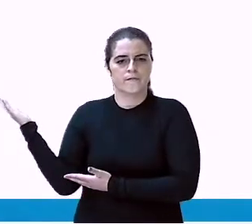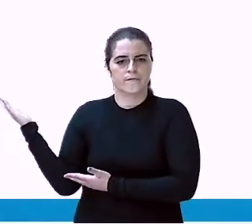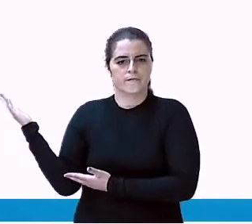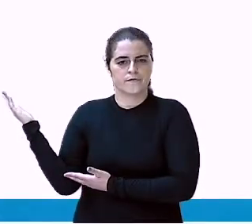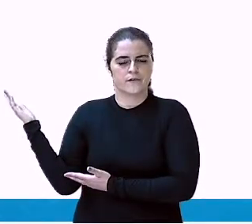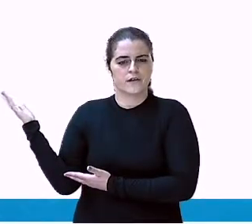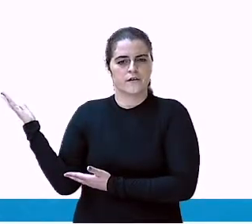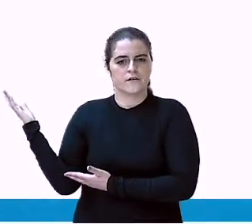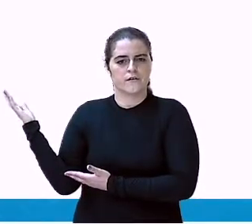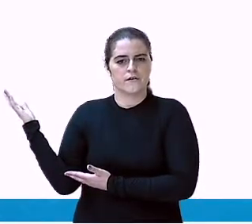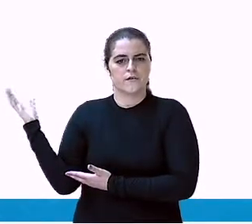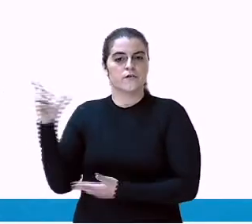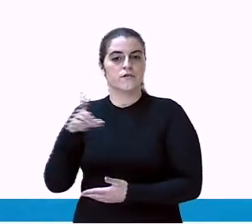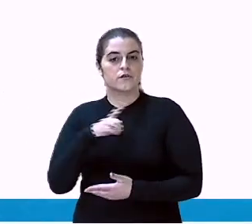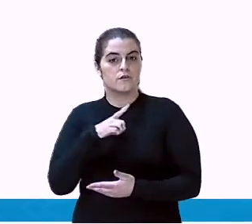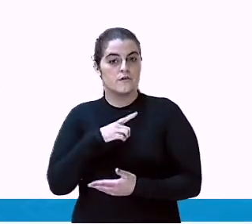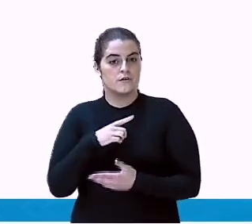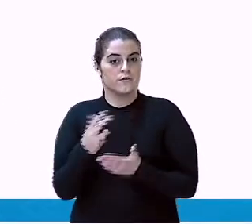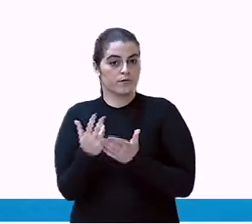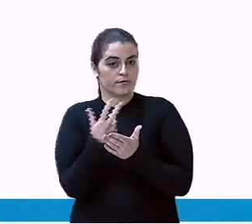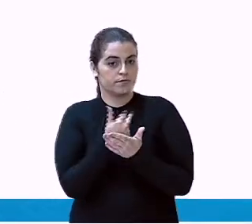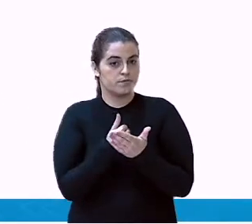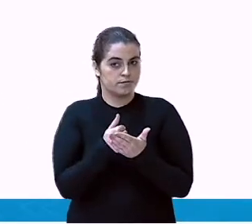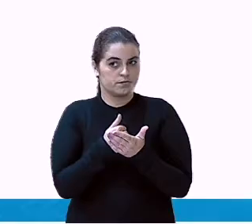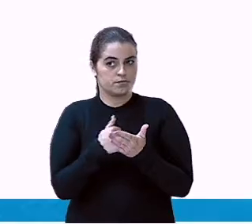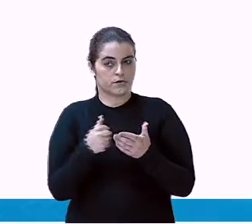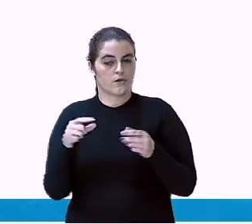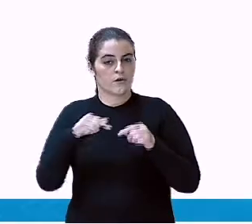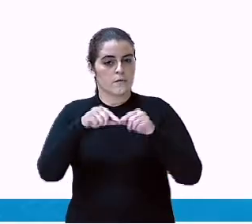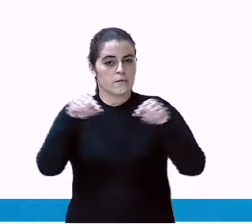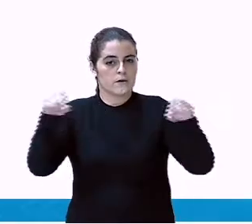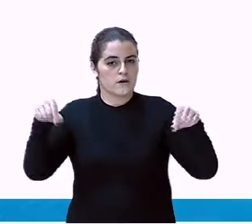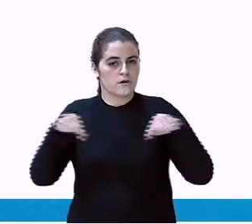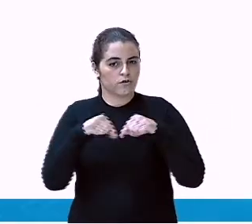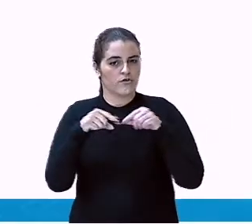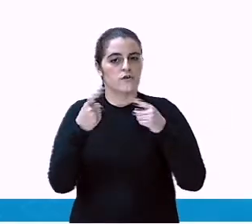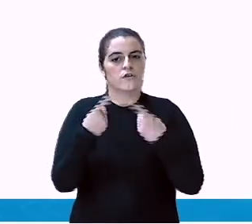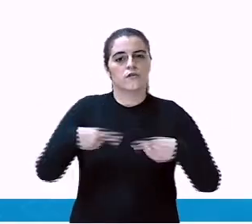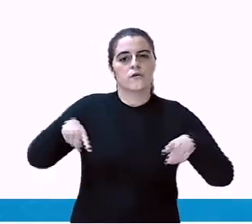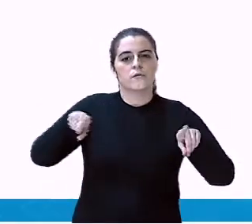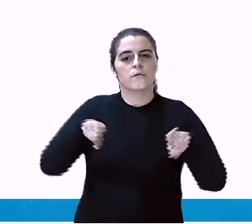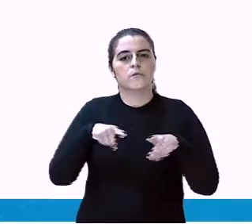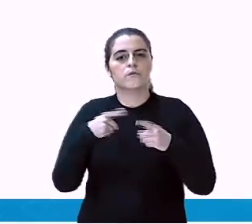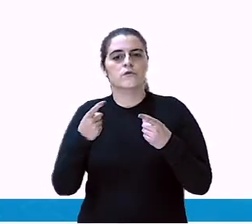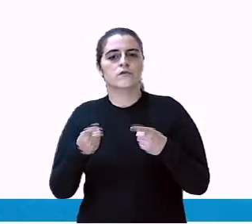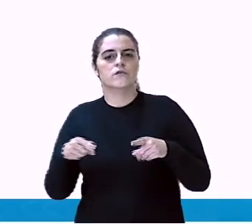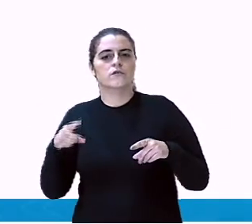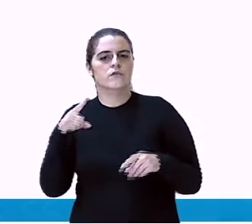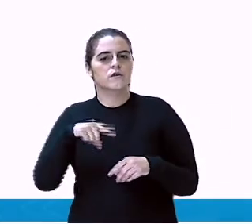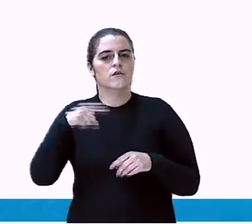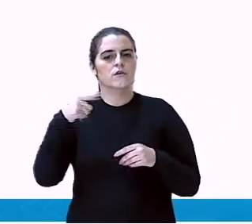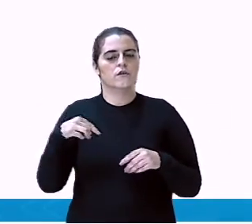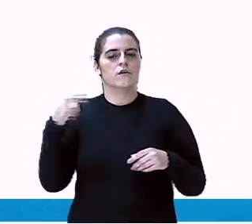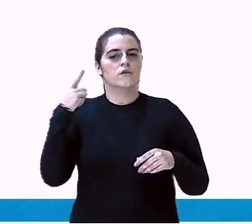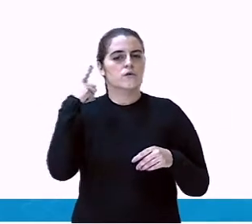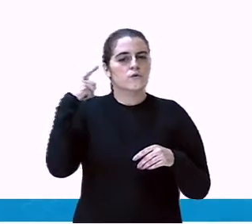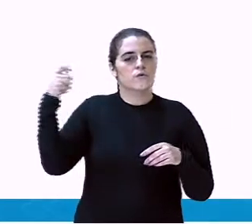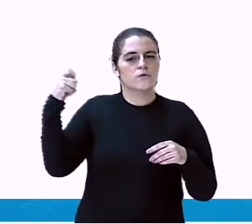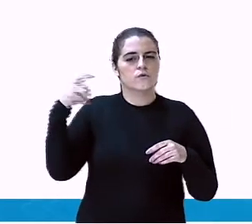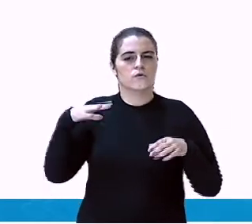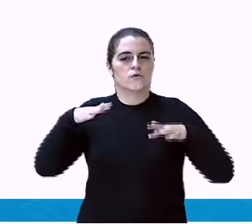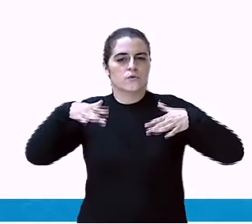Aqui a gente tem um desenho de uma fonte, né, como se fosse uma caixinha de música, tocando som nesse lugar.